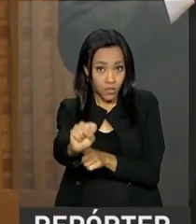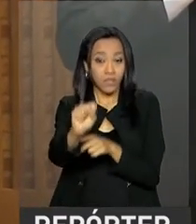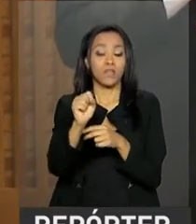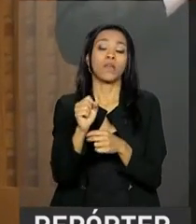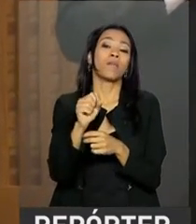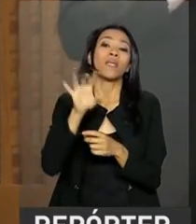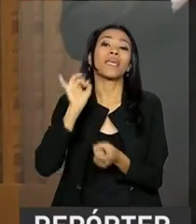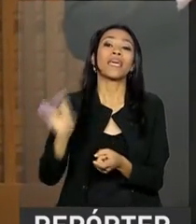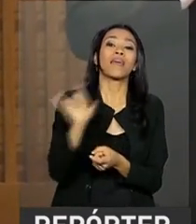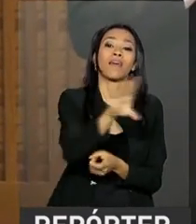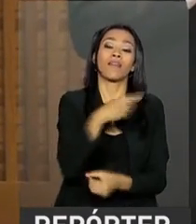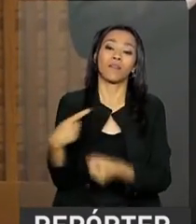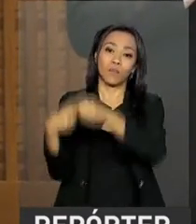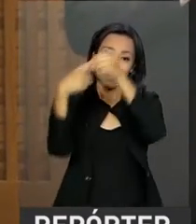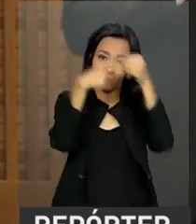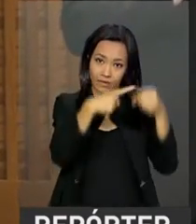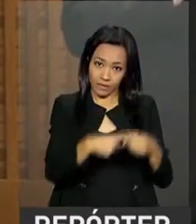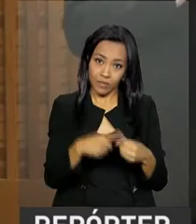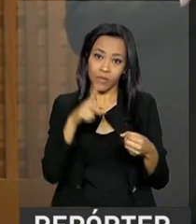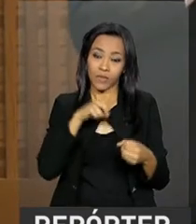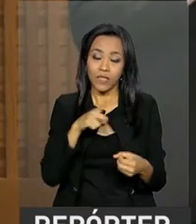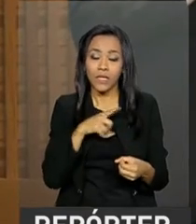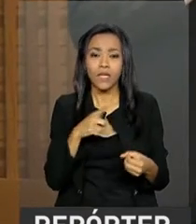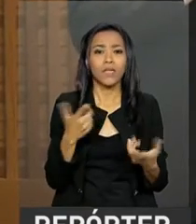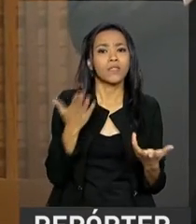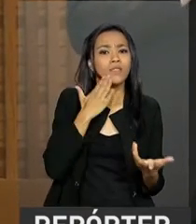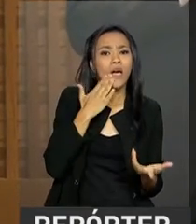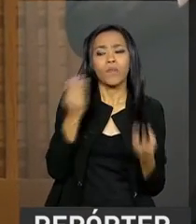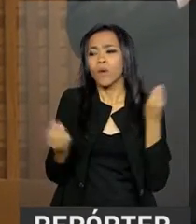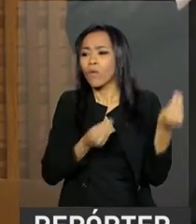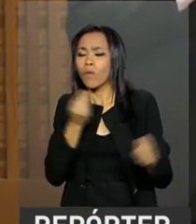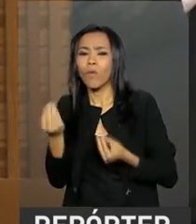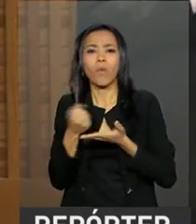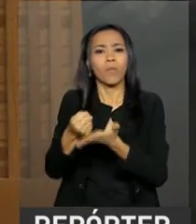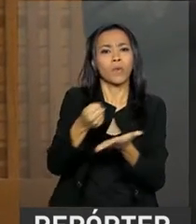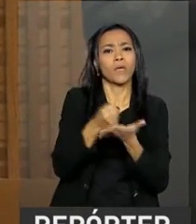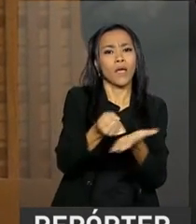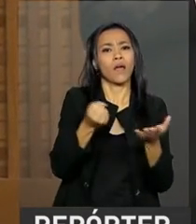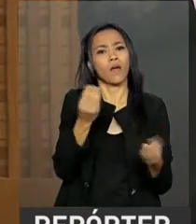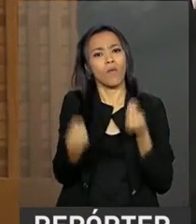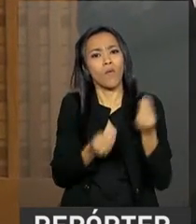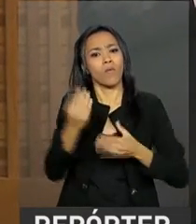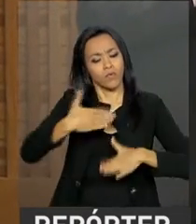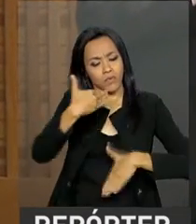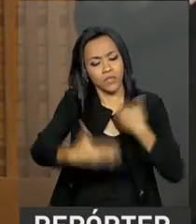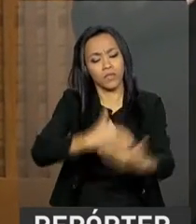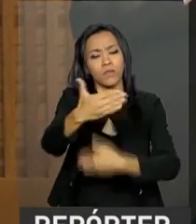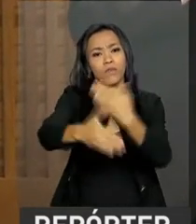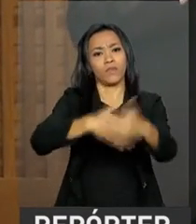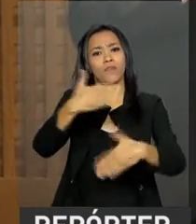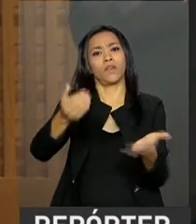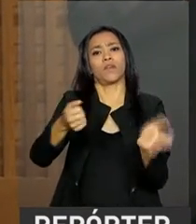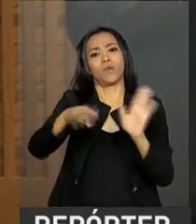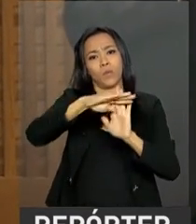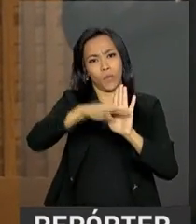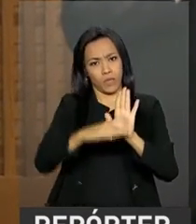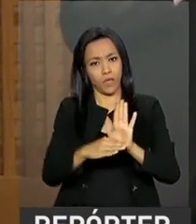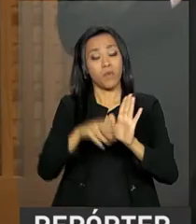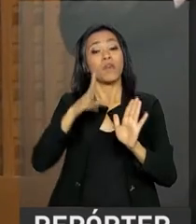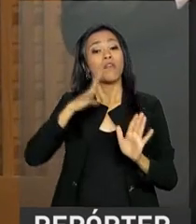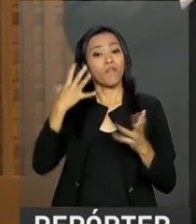com que o município tenha possibilidade de se movimentar, de dar um apoio logístico aí para o programa. e vamos